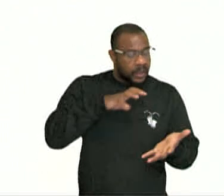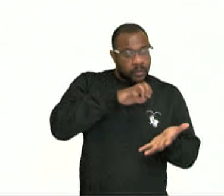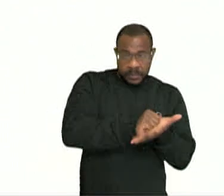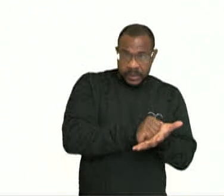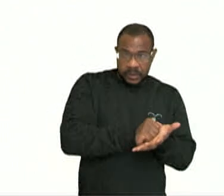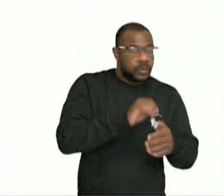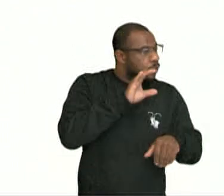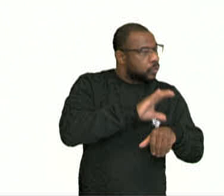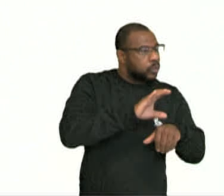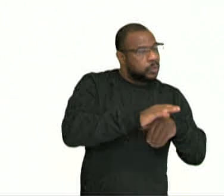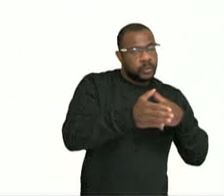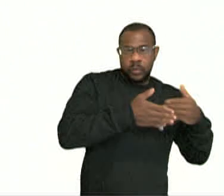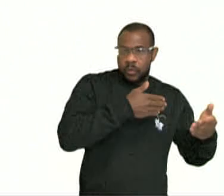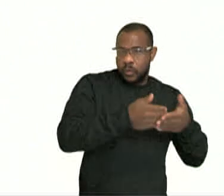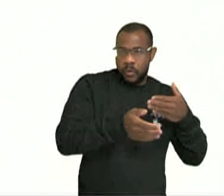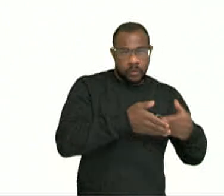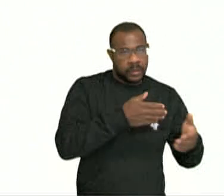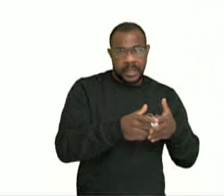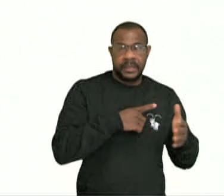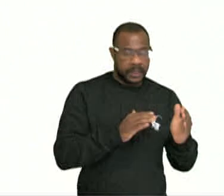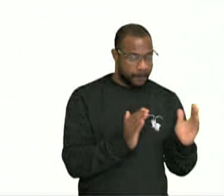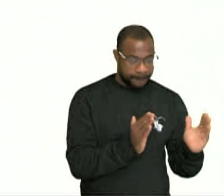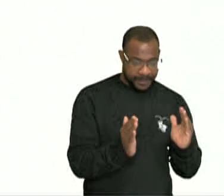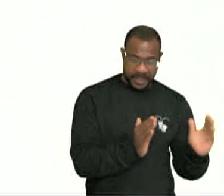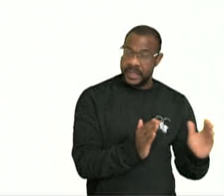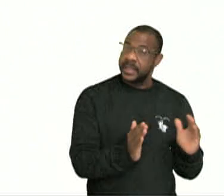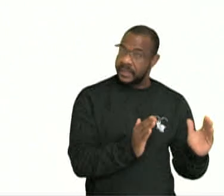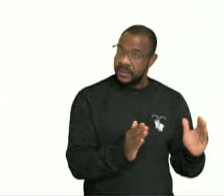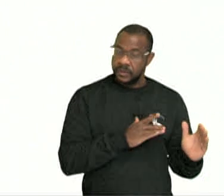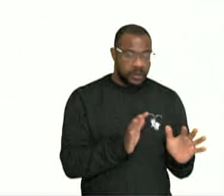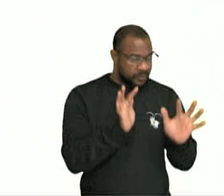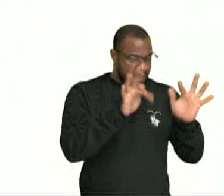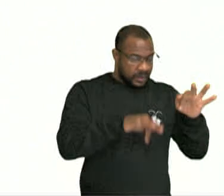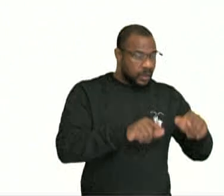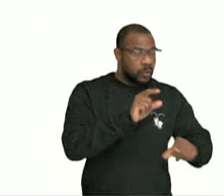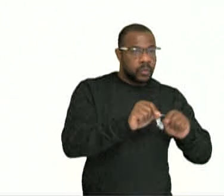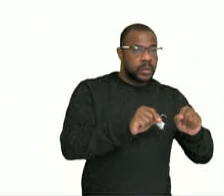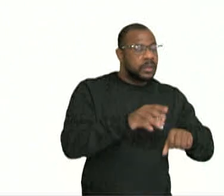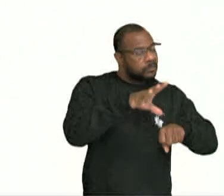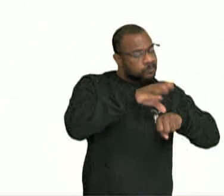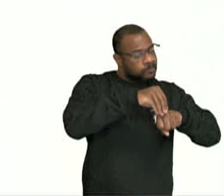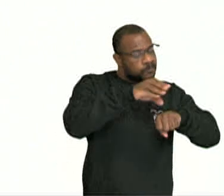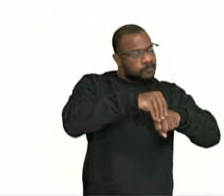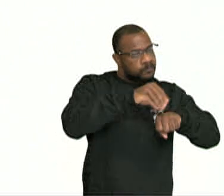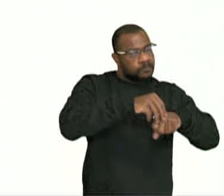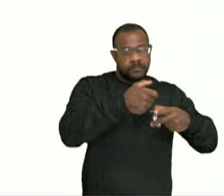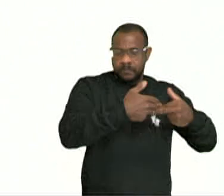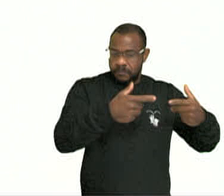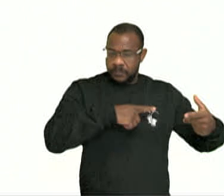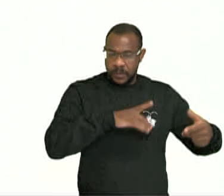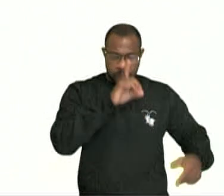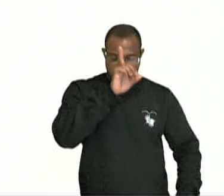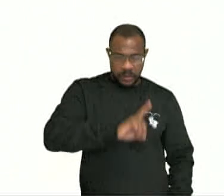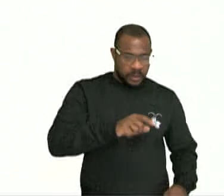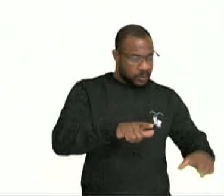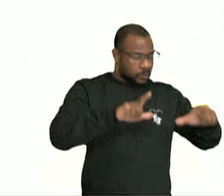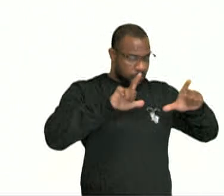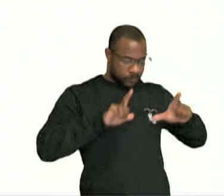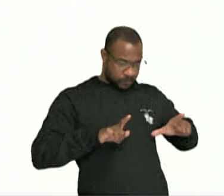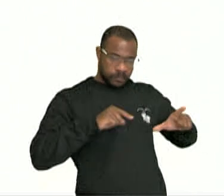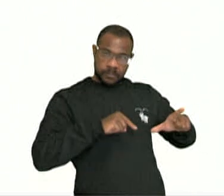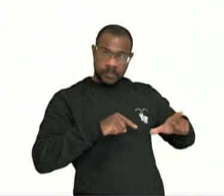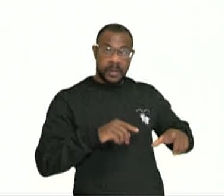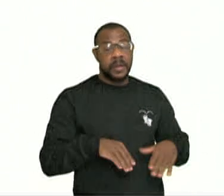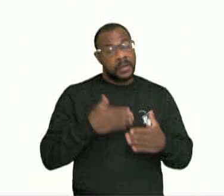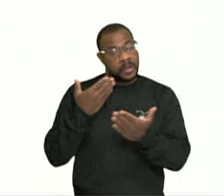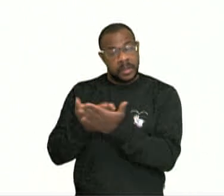nível, duração ou especialidade, com a suposta finalidade de adquirir conhecimento ou ter direito a um título. Já